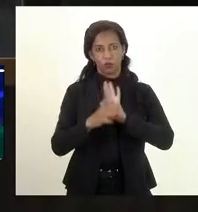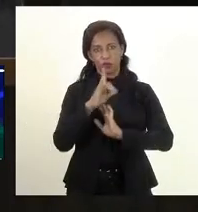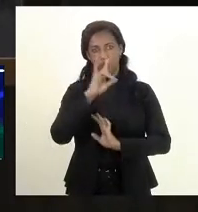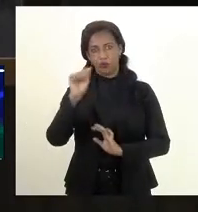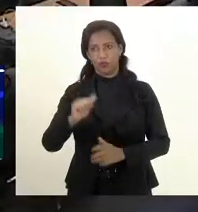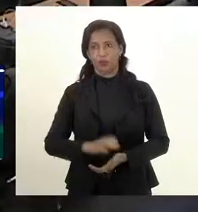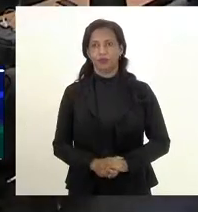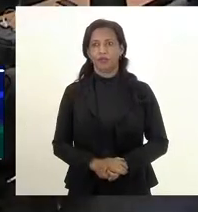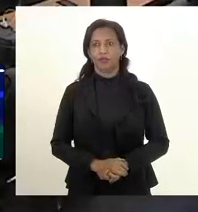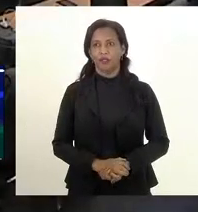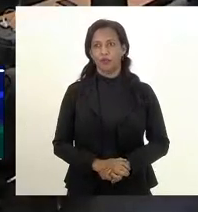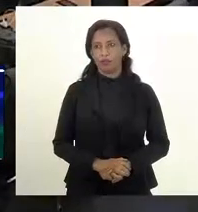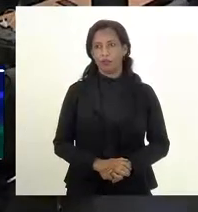dia